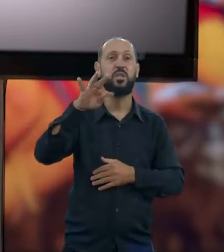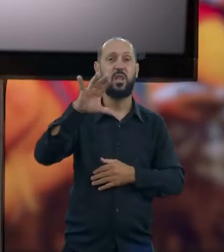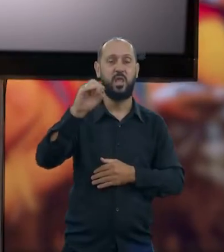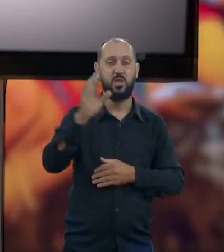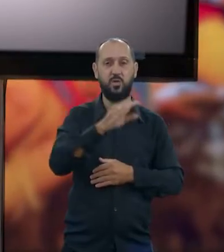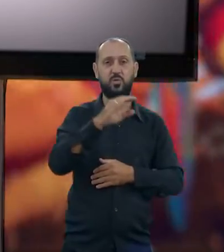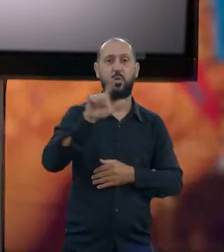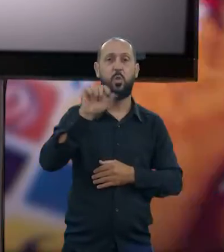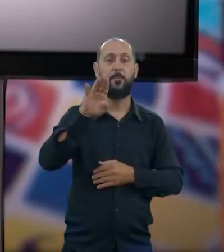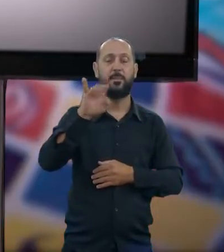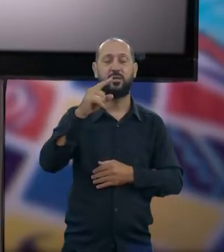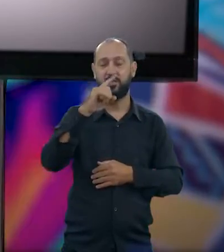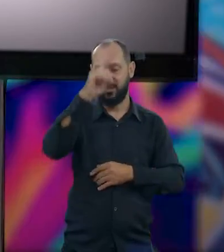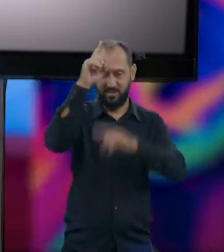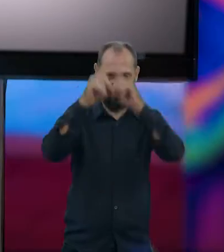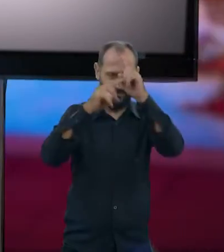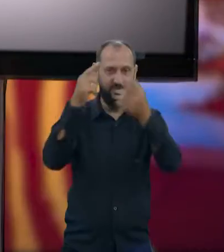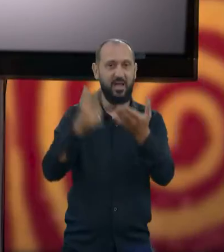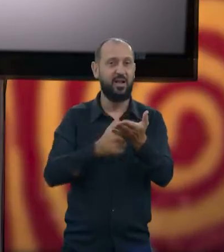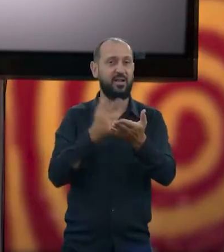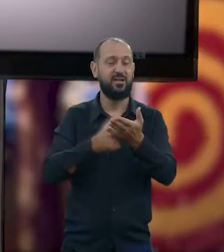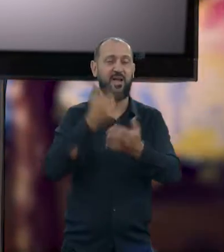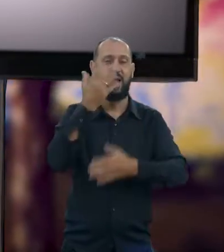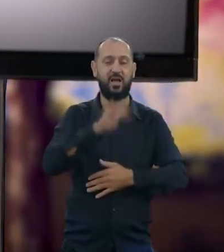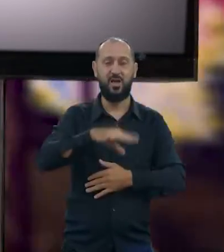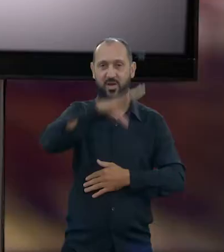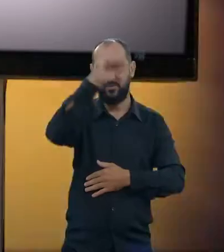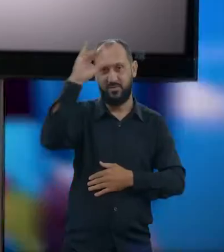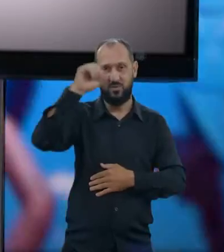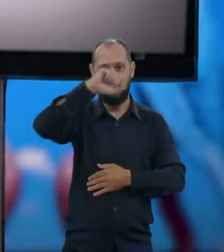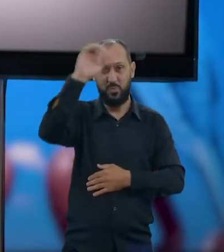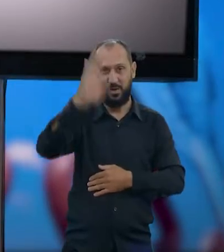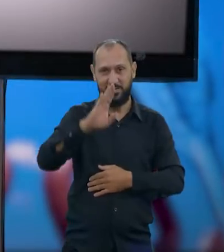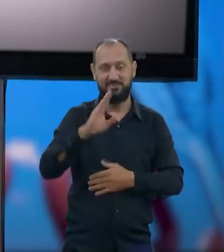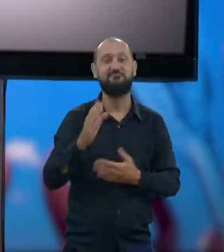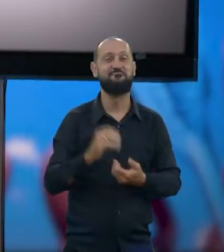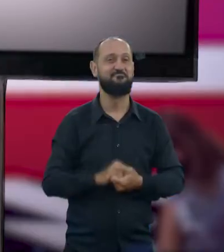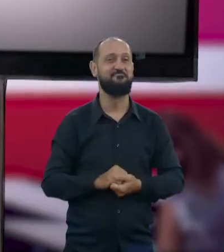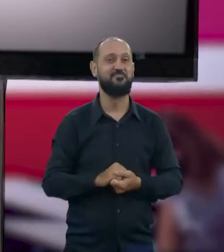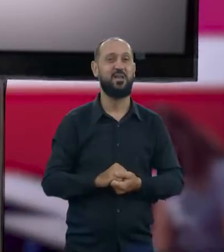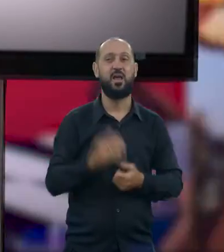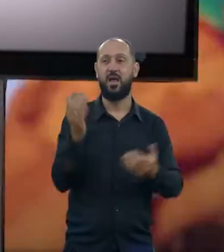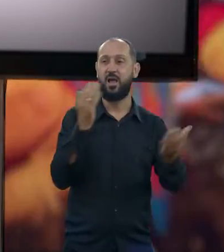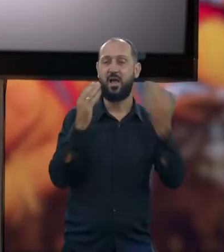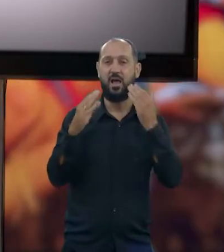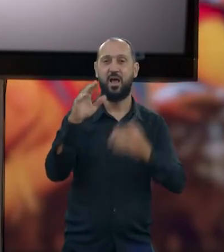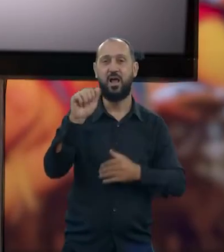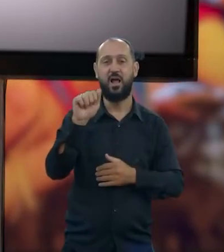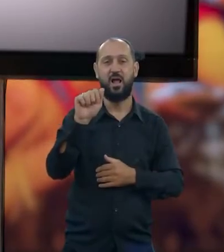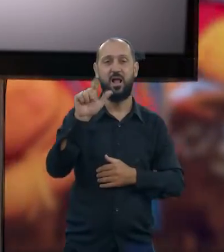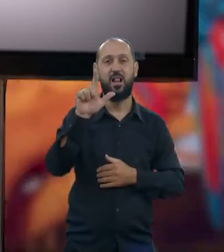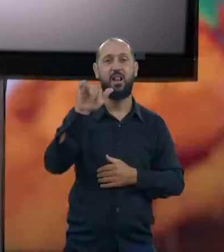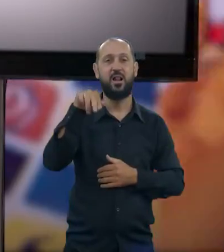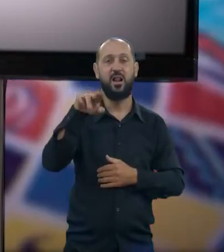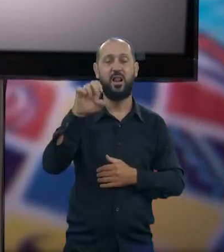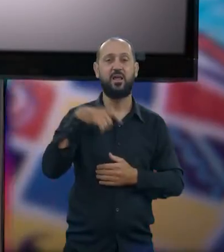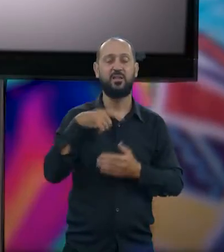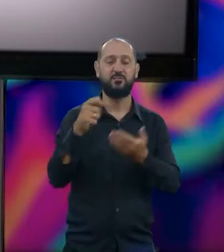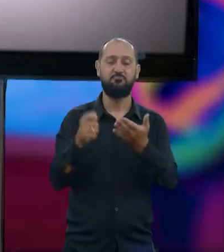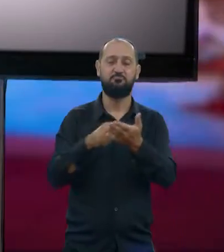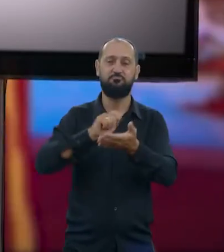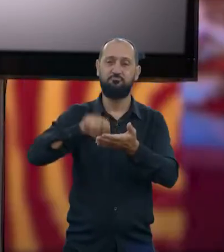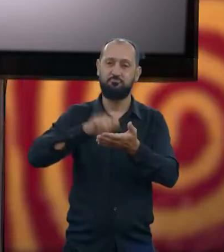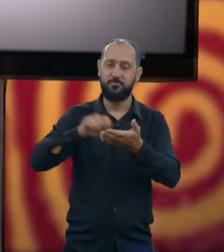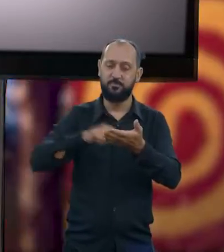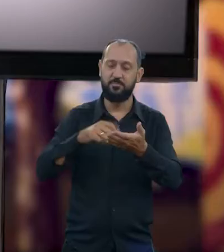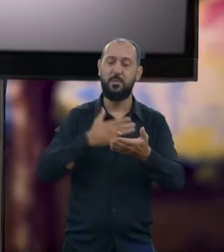Lobato, considerado o criador da literatura infanto-juvenil brasileira. A psicóloga Aline Reis, autora de